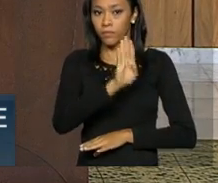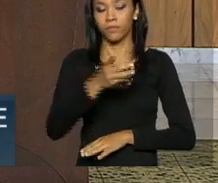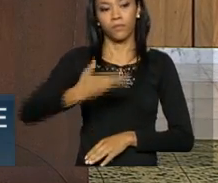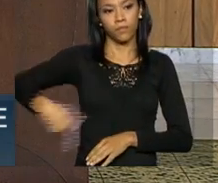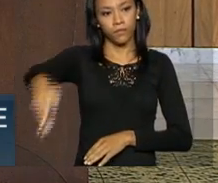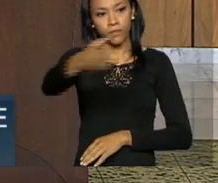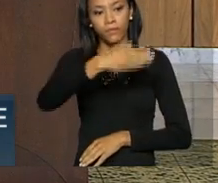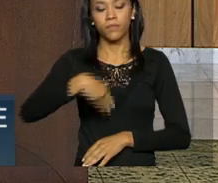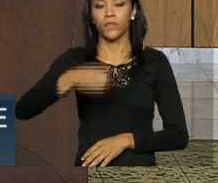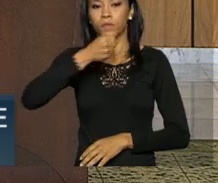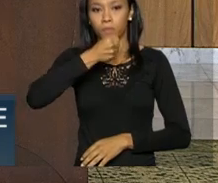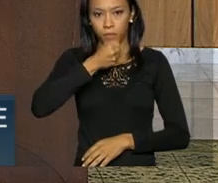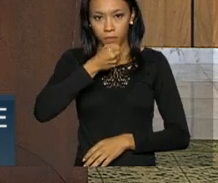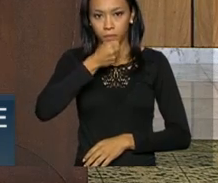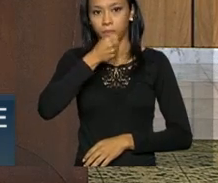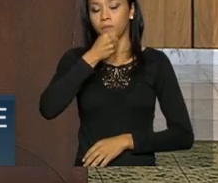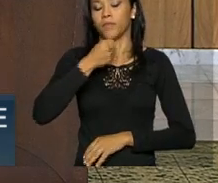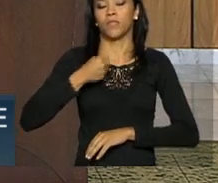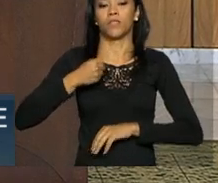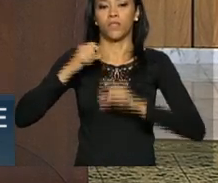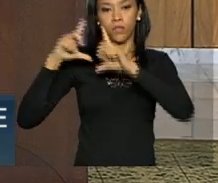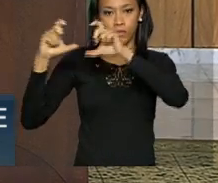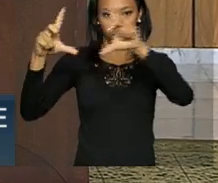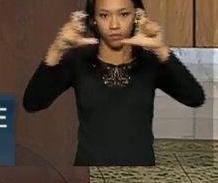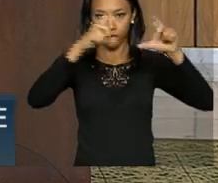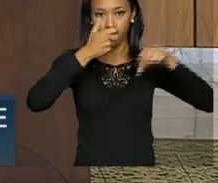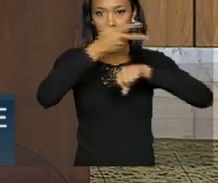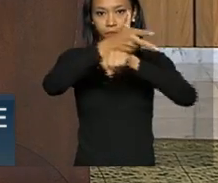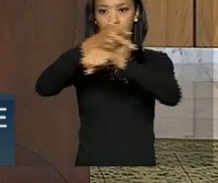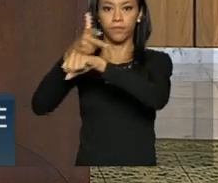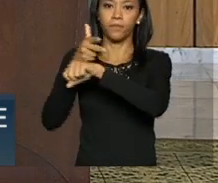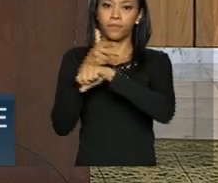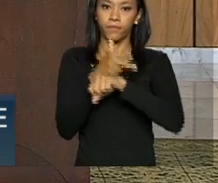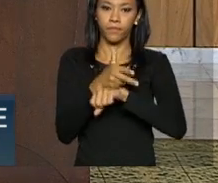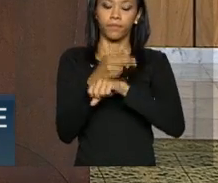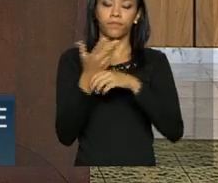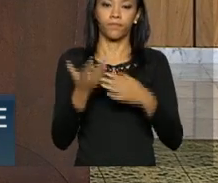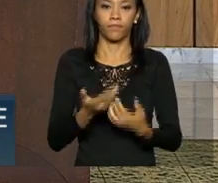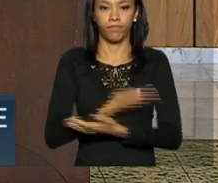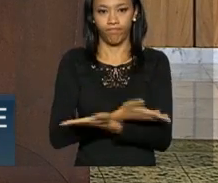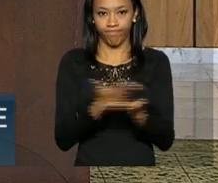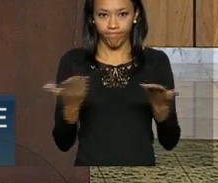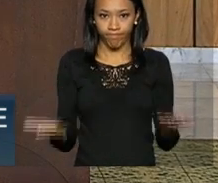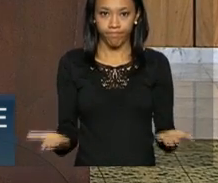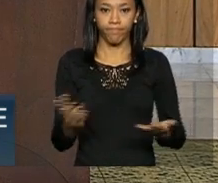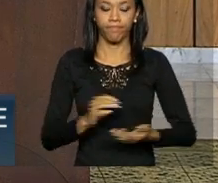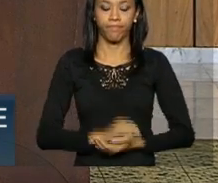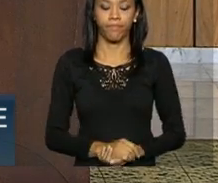jornalistas, fotógrafos e cinegrafistas. Senhoras e senhores.